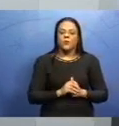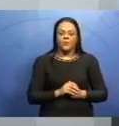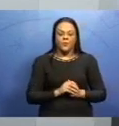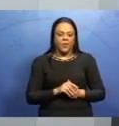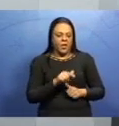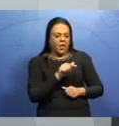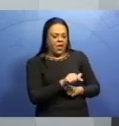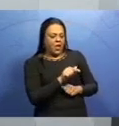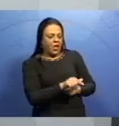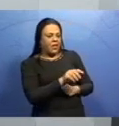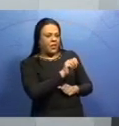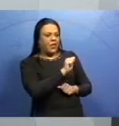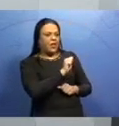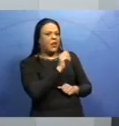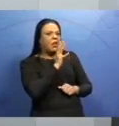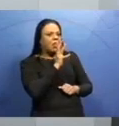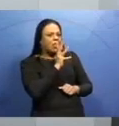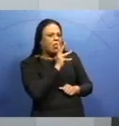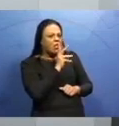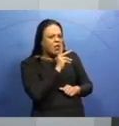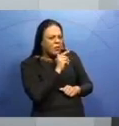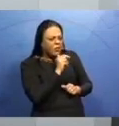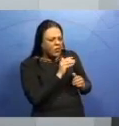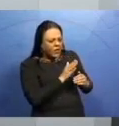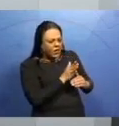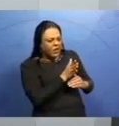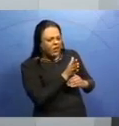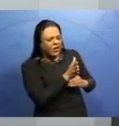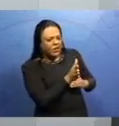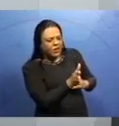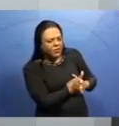A. Vai demorar muito para chegar.